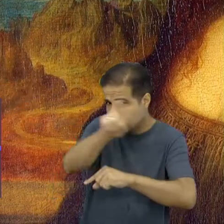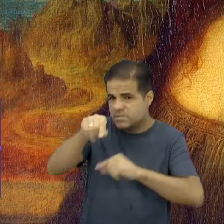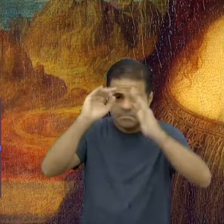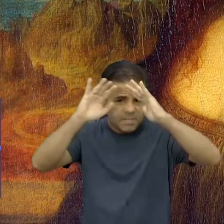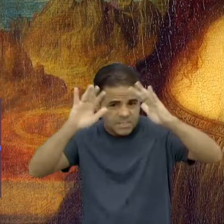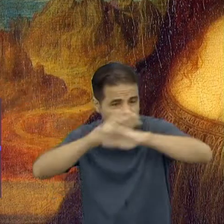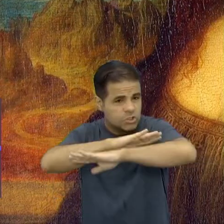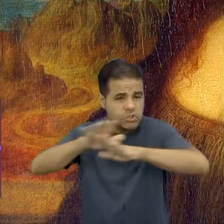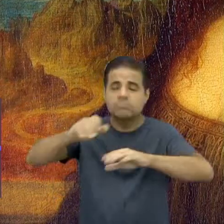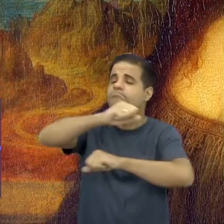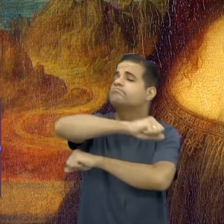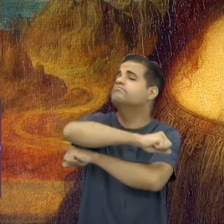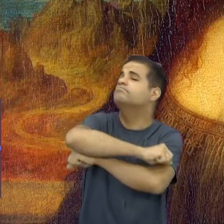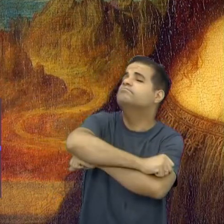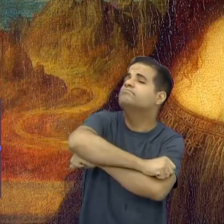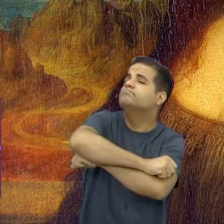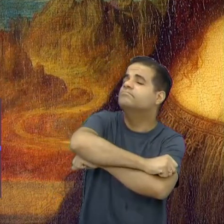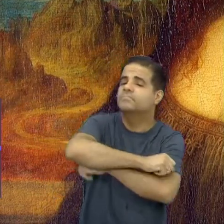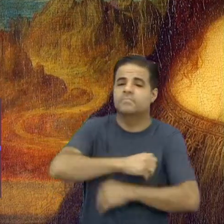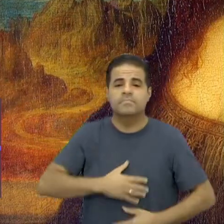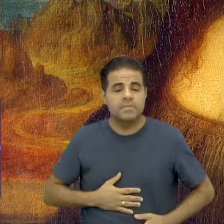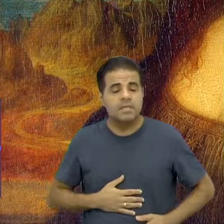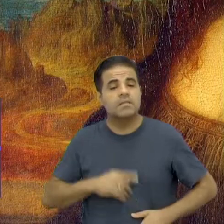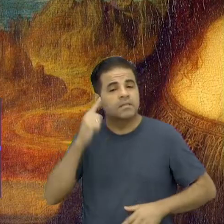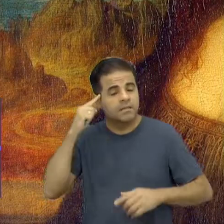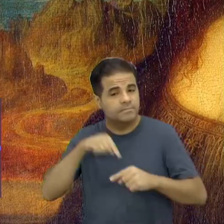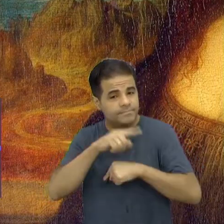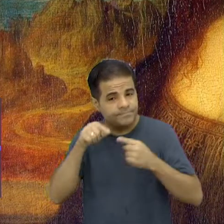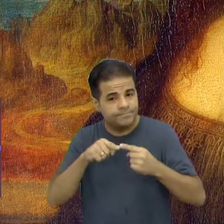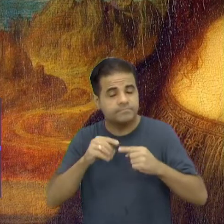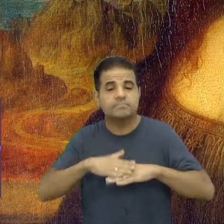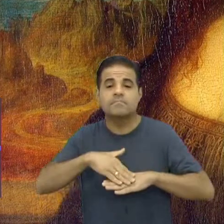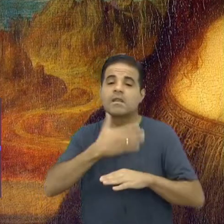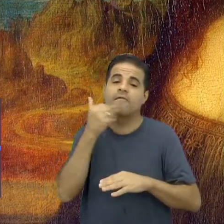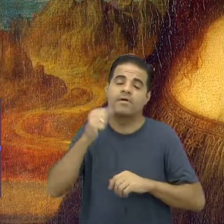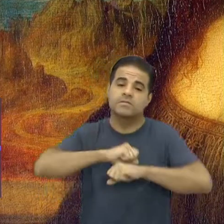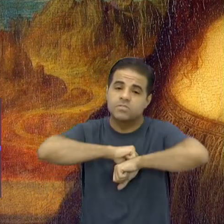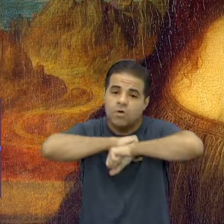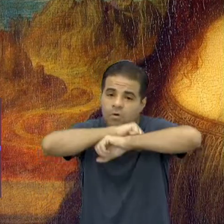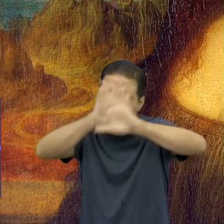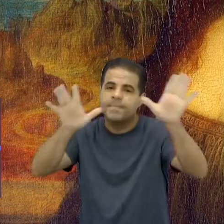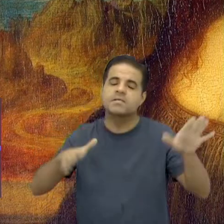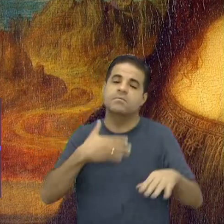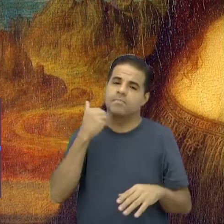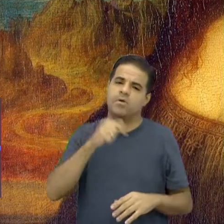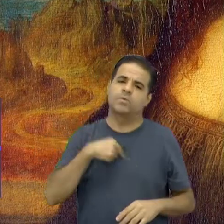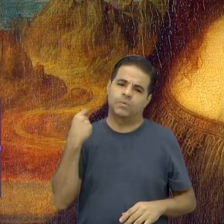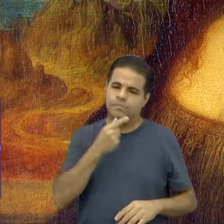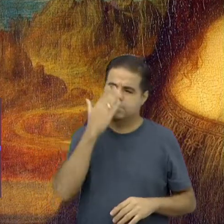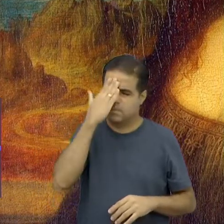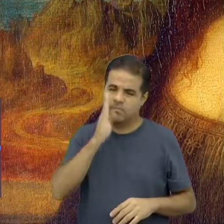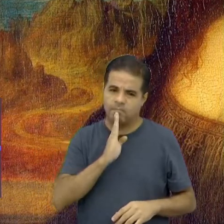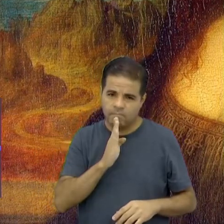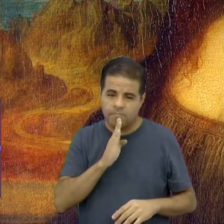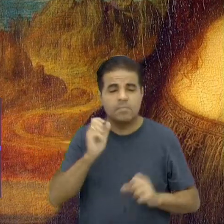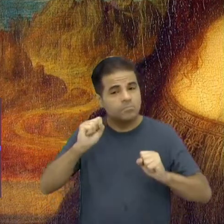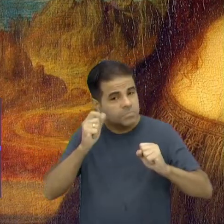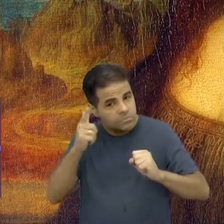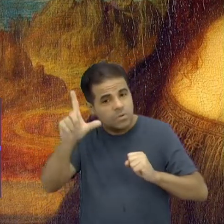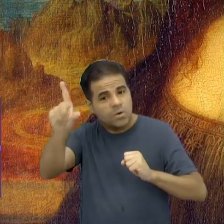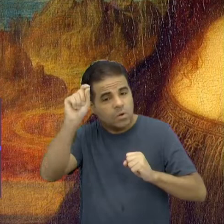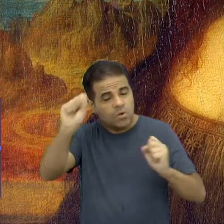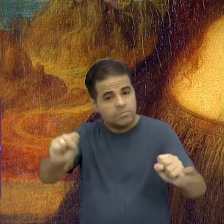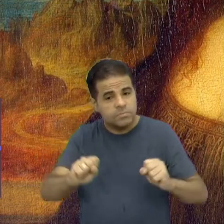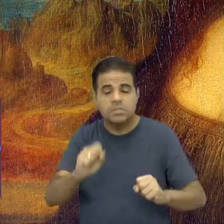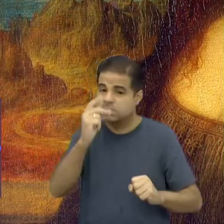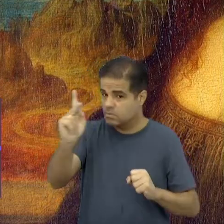na Mona Lisa? Né? Na minha intenção aqui é porque é a de mais fácil compreensão e a obra mais conhecida, mas poderia ter sido outra. Então o